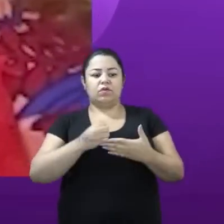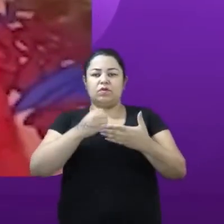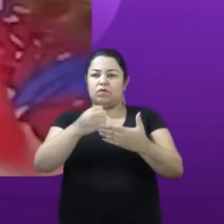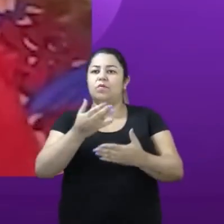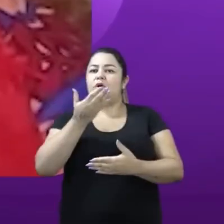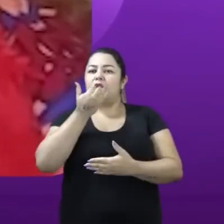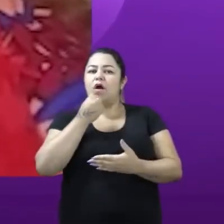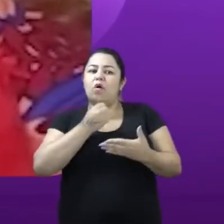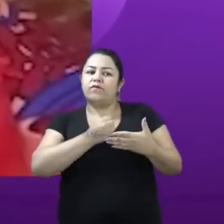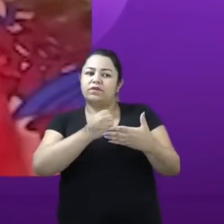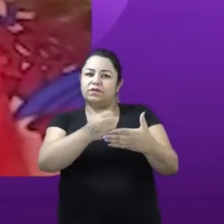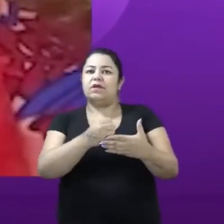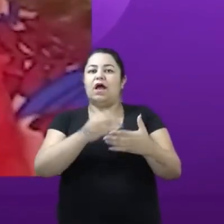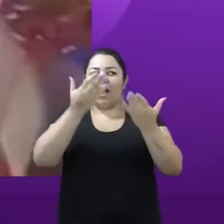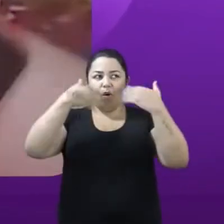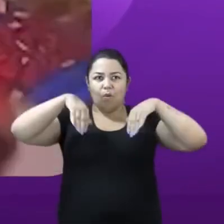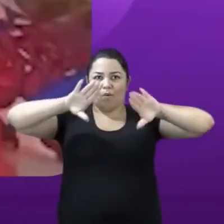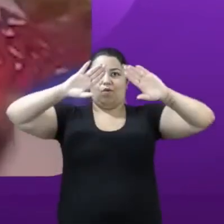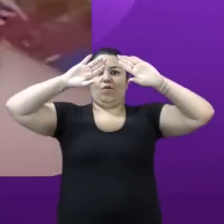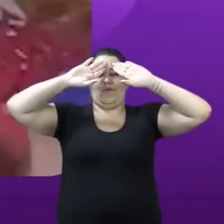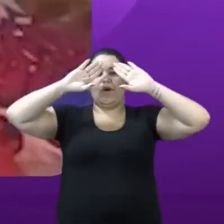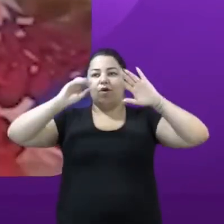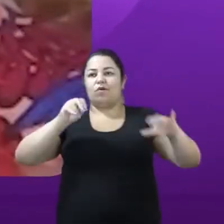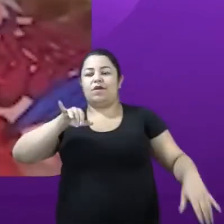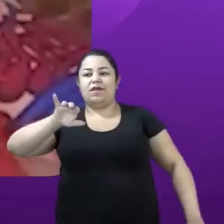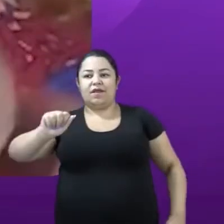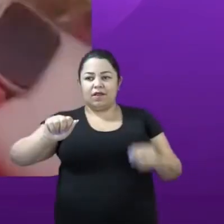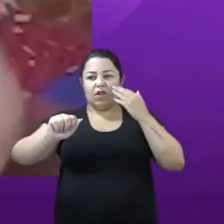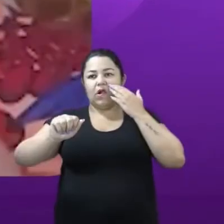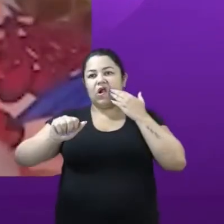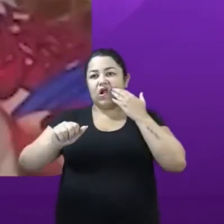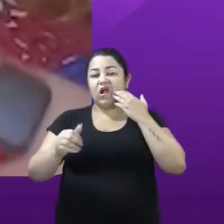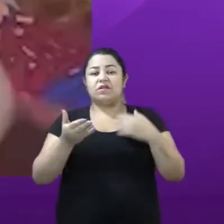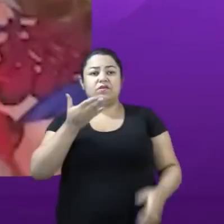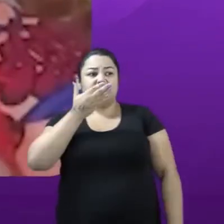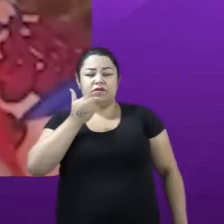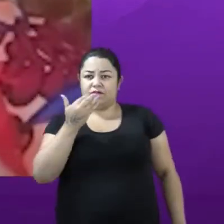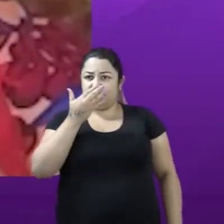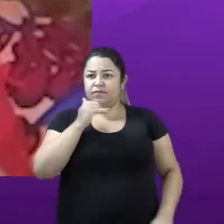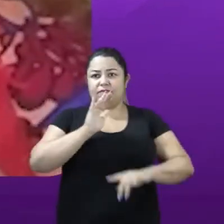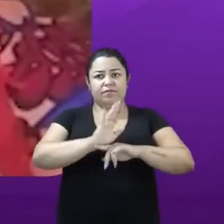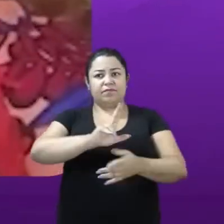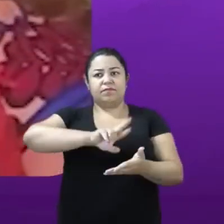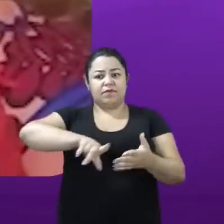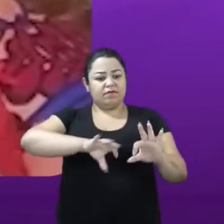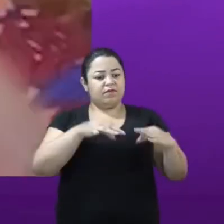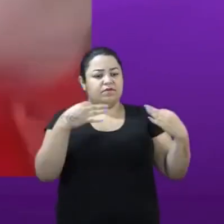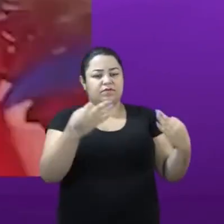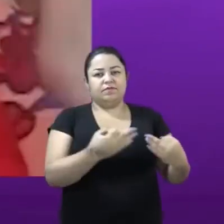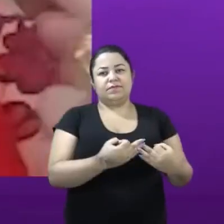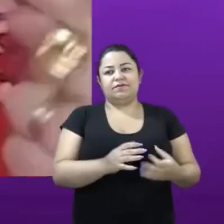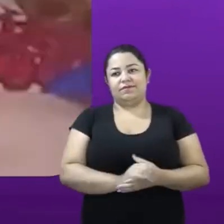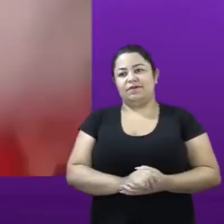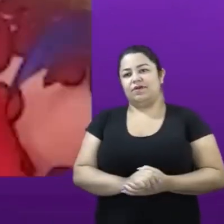comida ofertada ao orixá Oiá. Essa comida, ela serve de alimento e sustento para várias famílias.